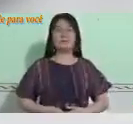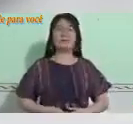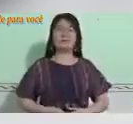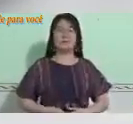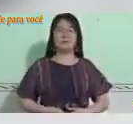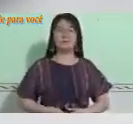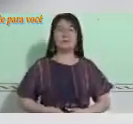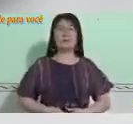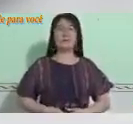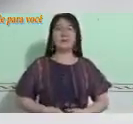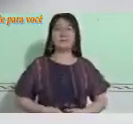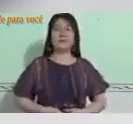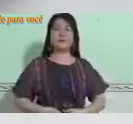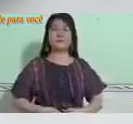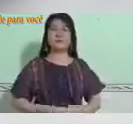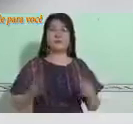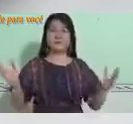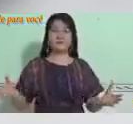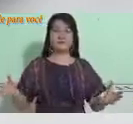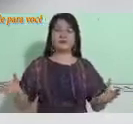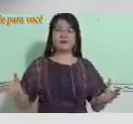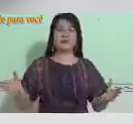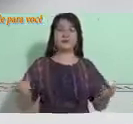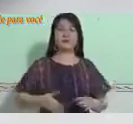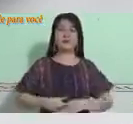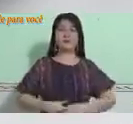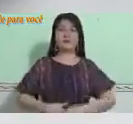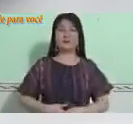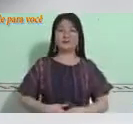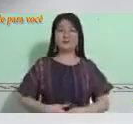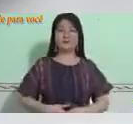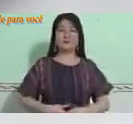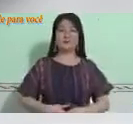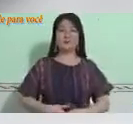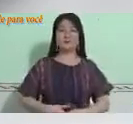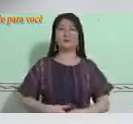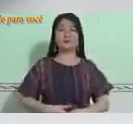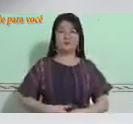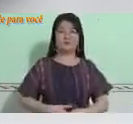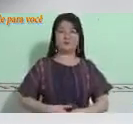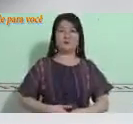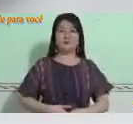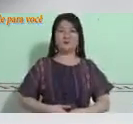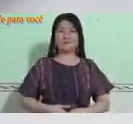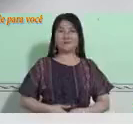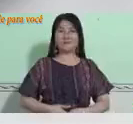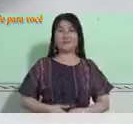usado diariamente, assim como outro para as situações de emergência, como acontecia durante as